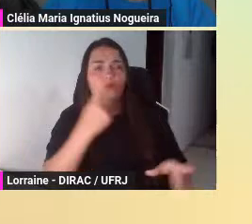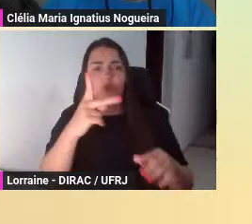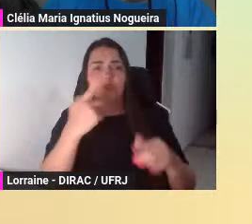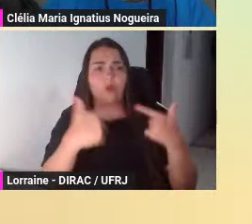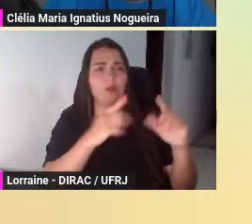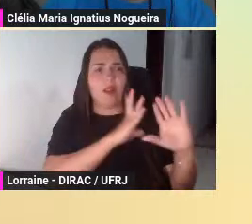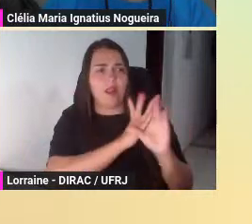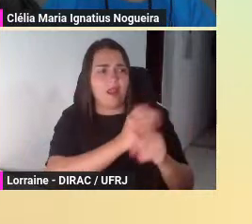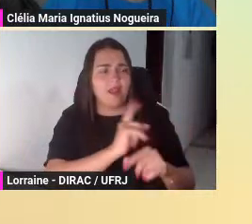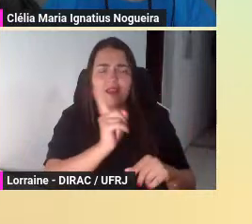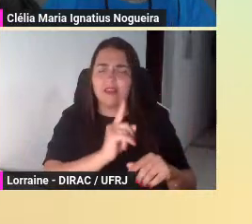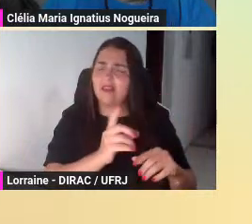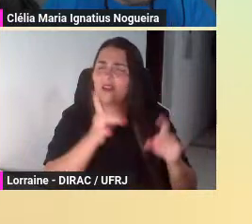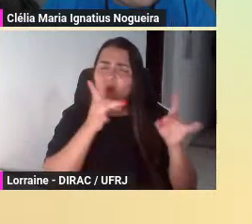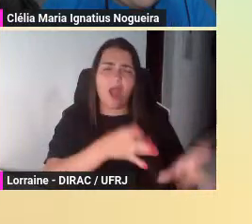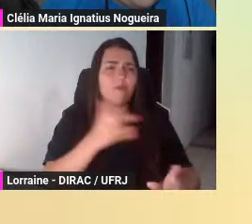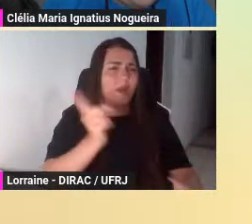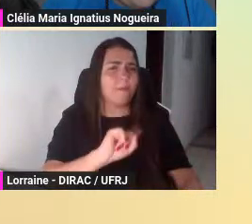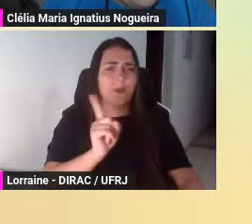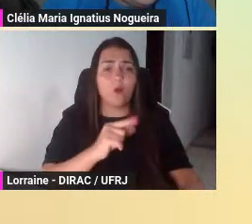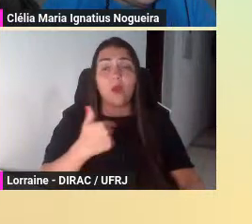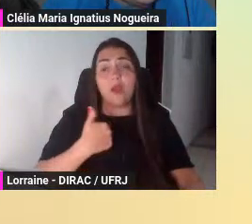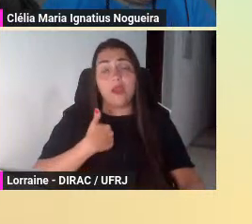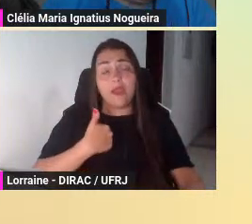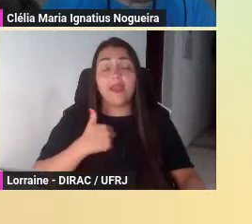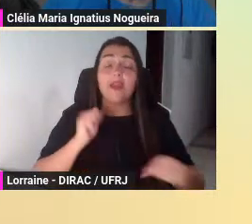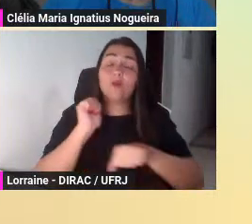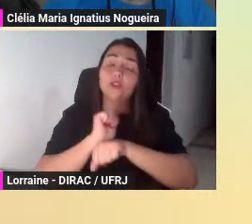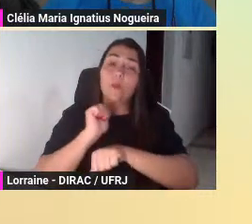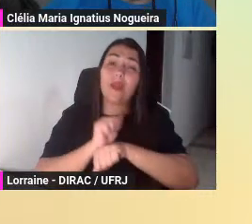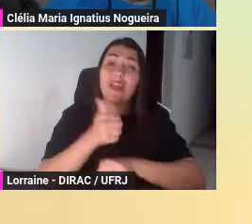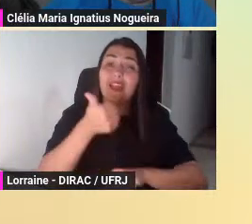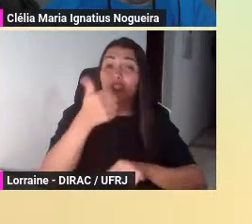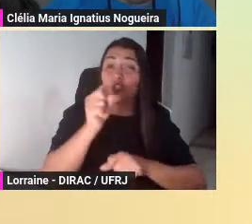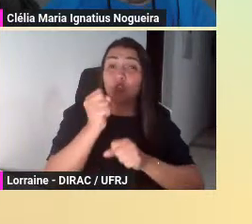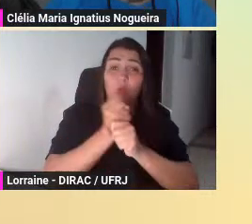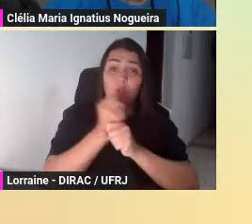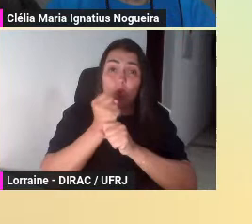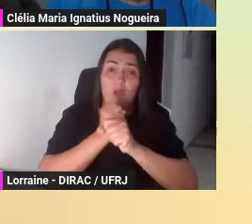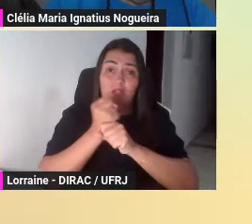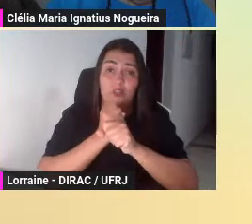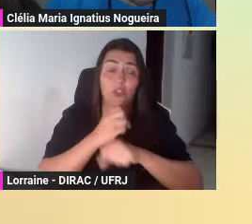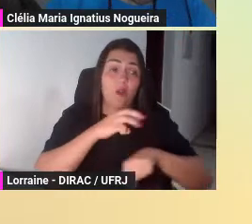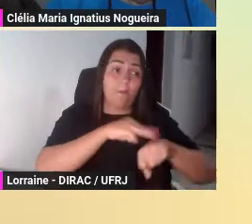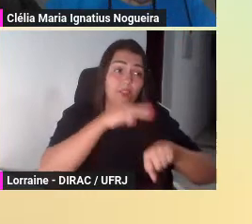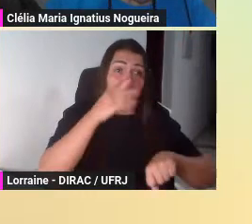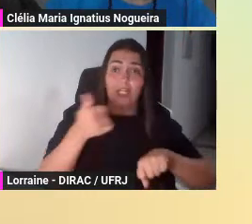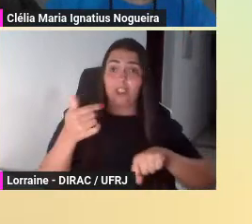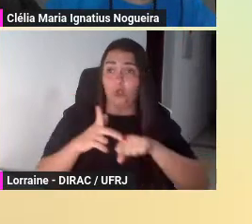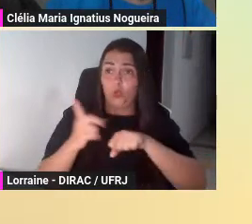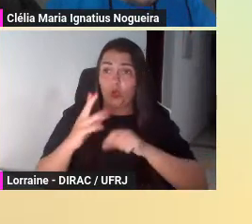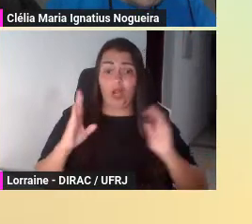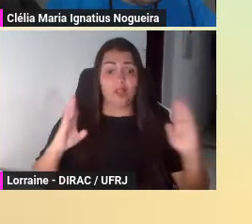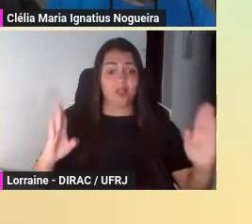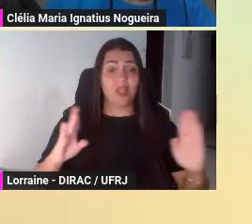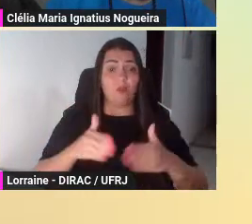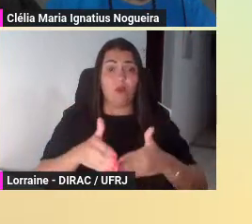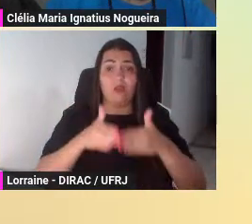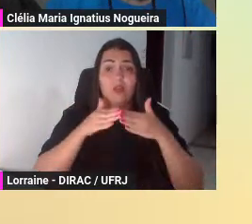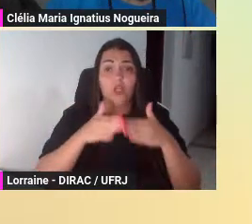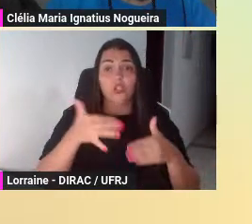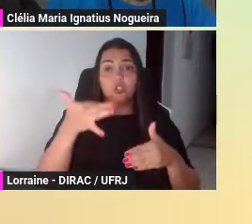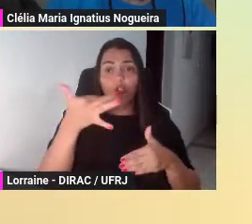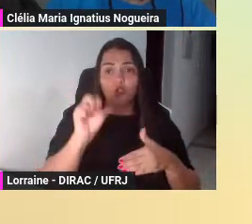mão. Podem, eu esperei 18 anos entre o mestrado e o doutorado. Eu queria muito fazer